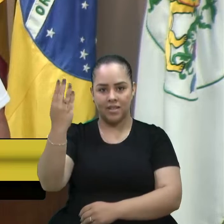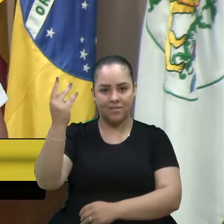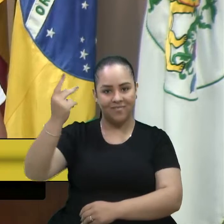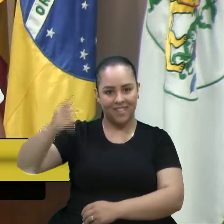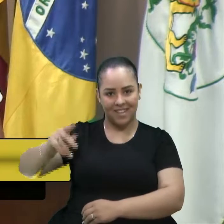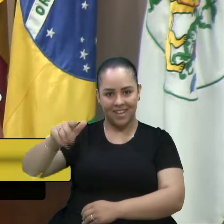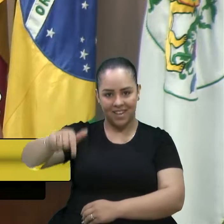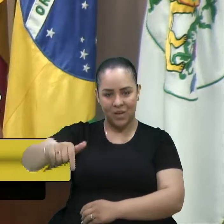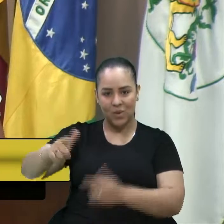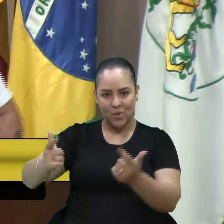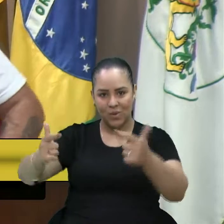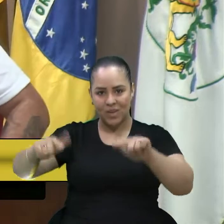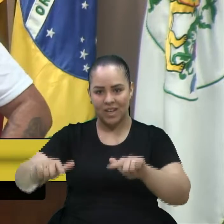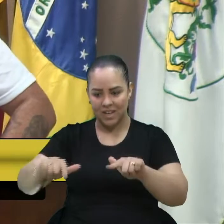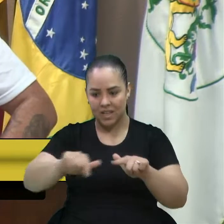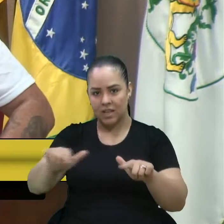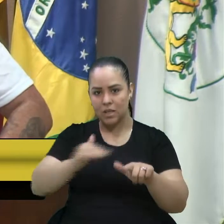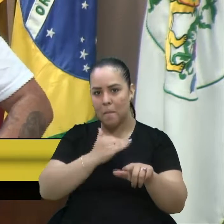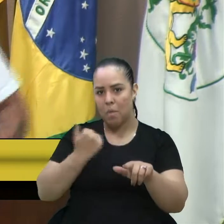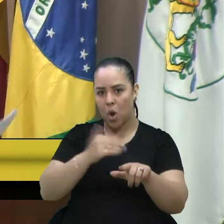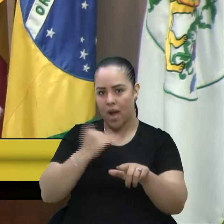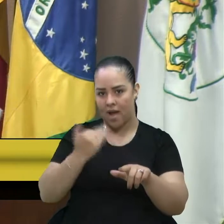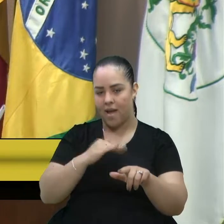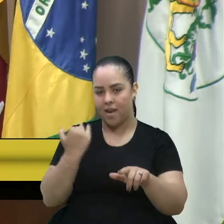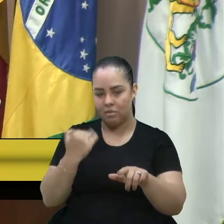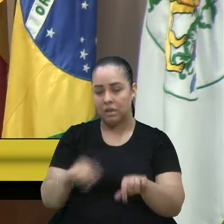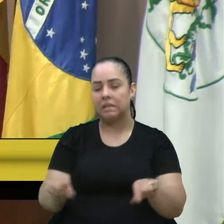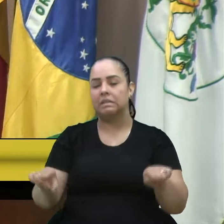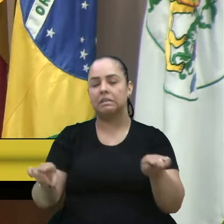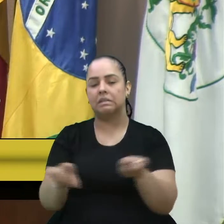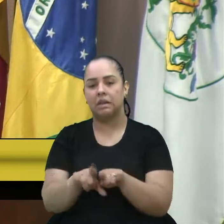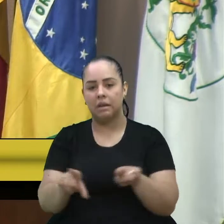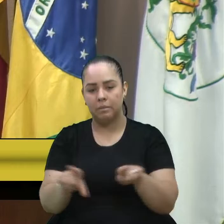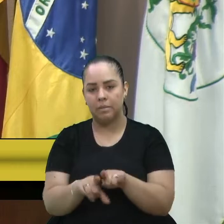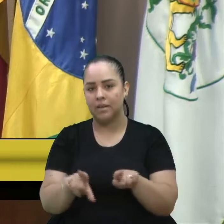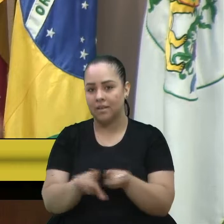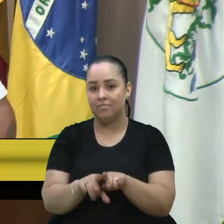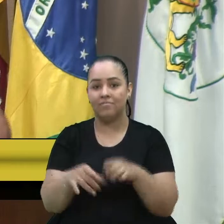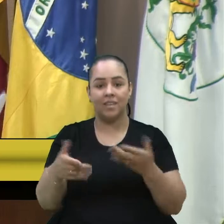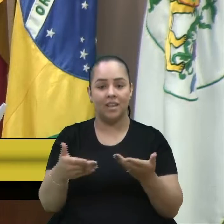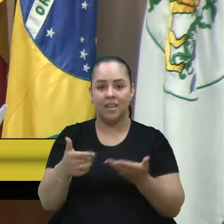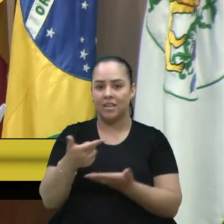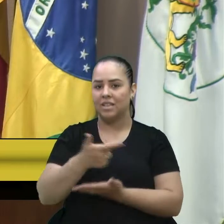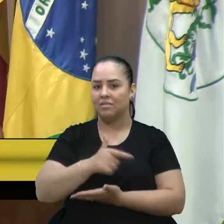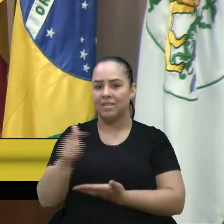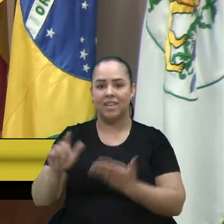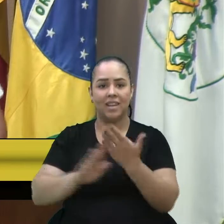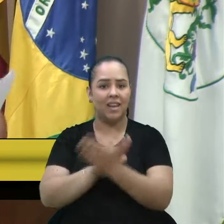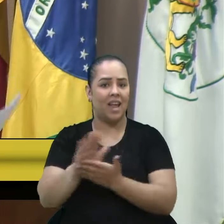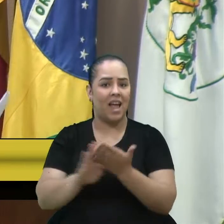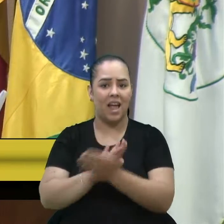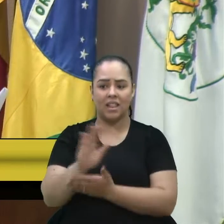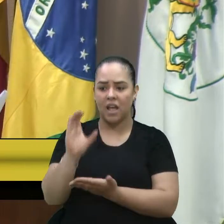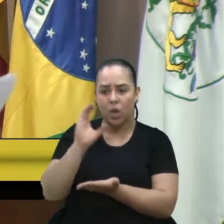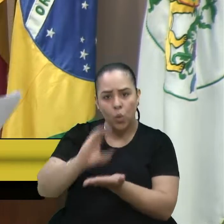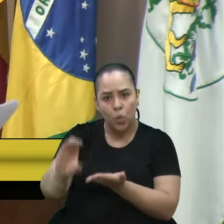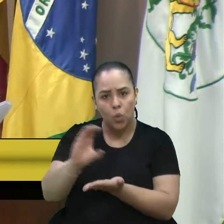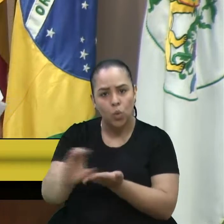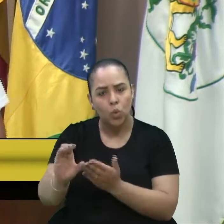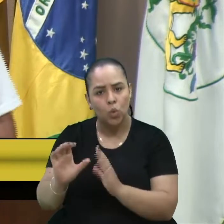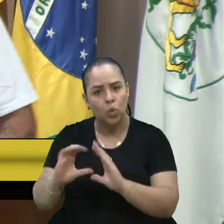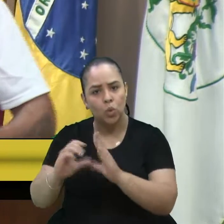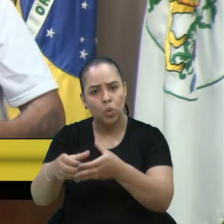o local onde eles foram mortos e que também, né, não se tem investimento turístico para